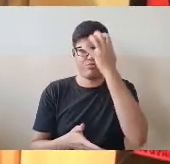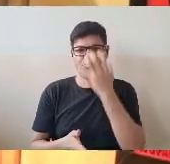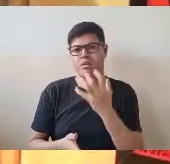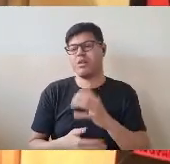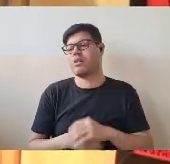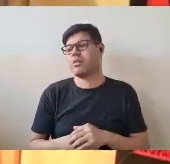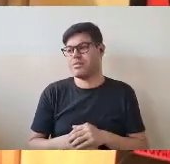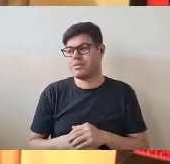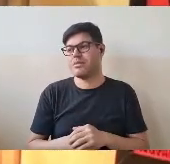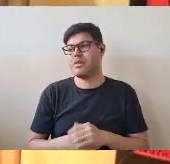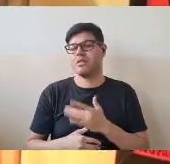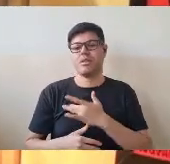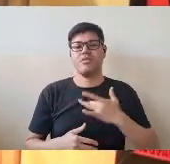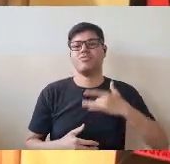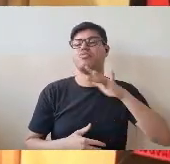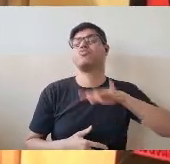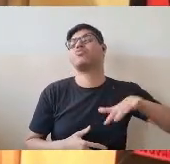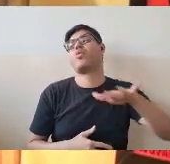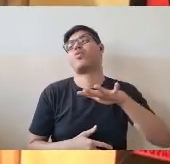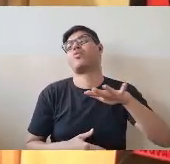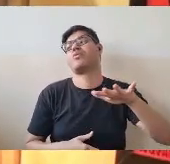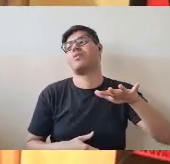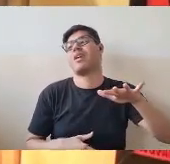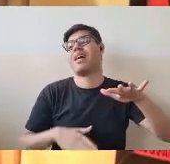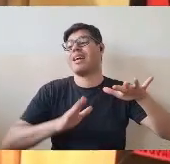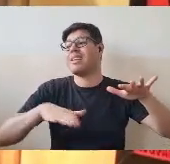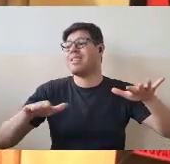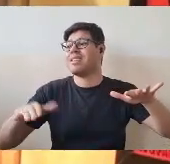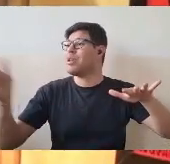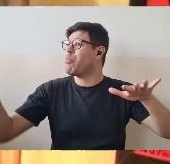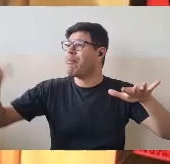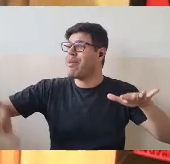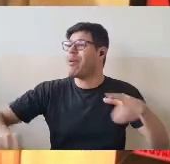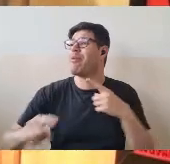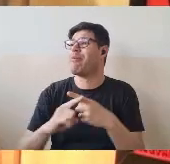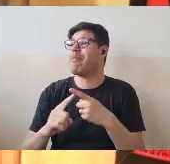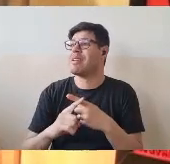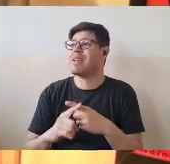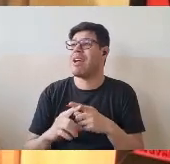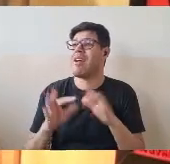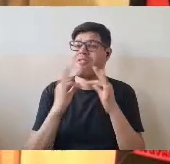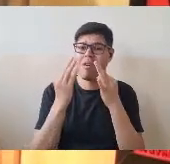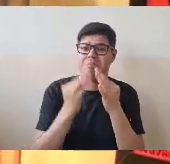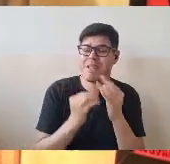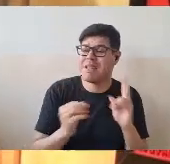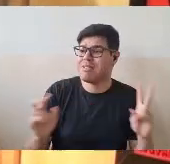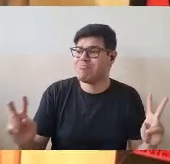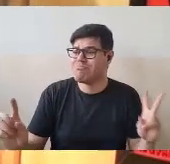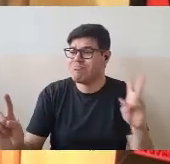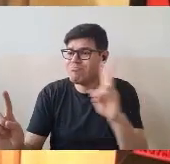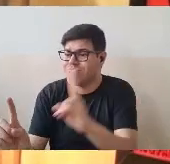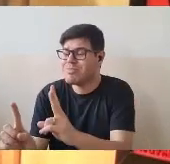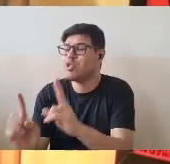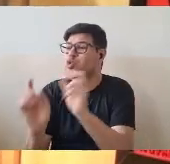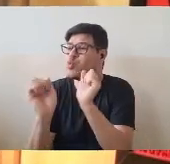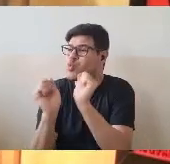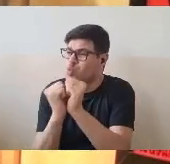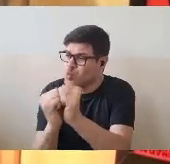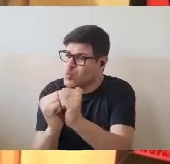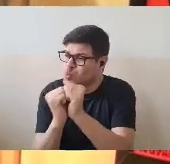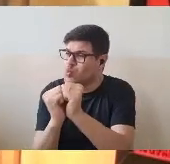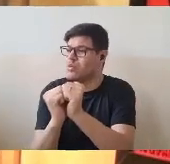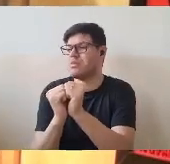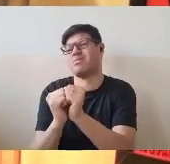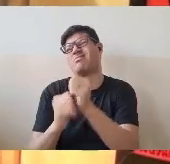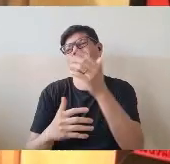mundo, mas as crianças é pior, porque o pai e a mãe estão ali. E é uma coisa terrivelmente complicada, né? É,